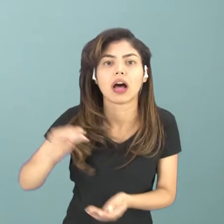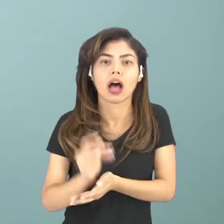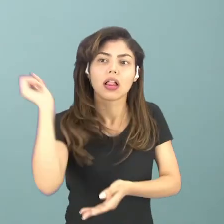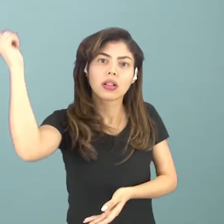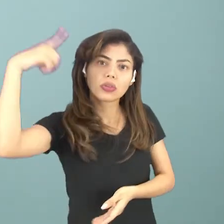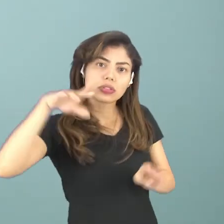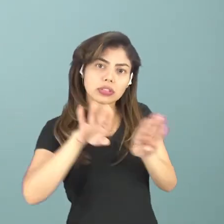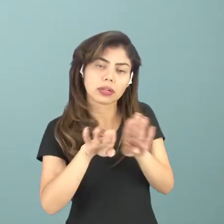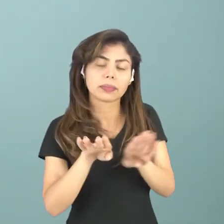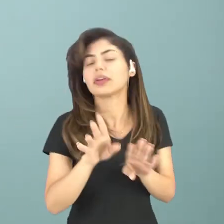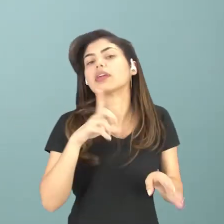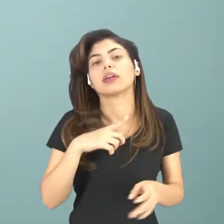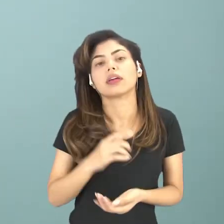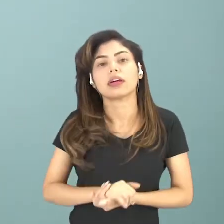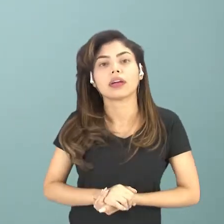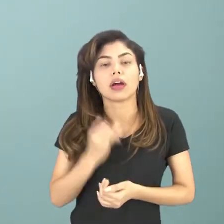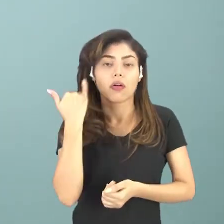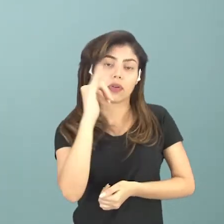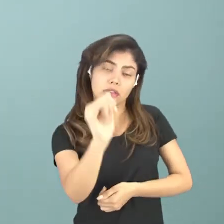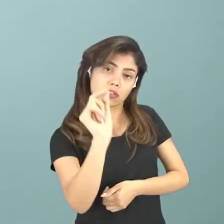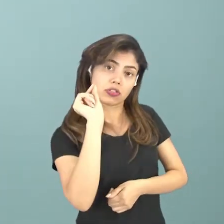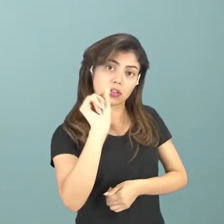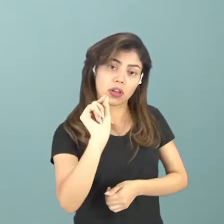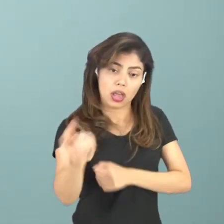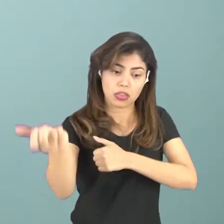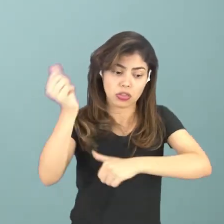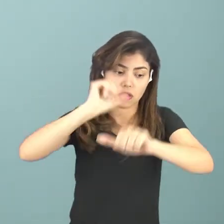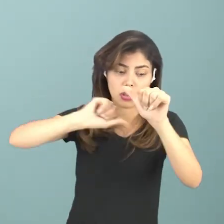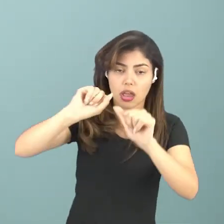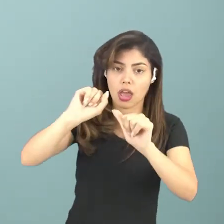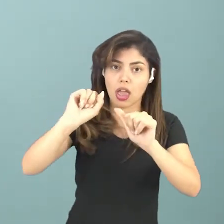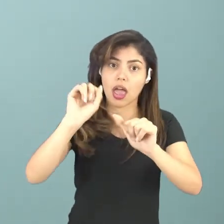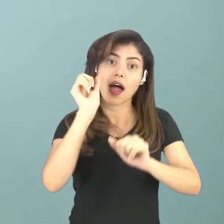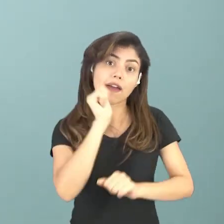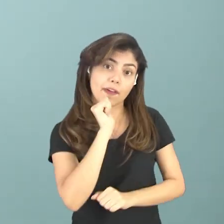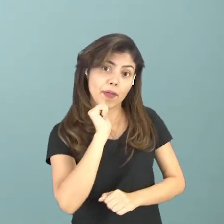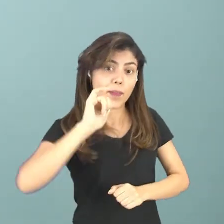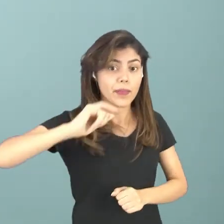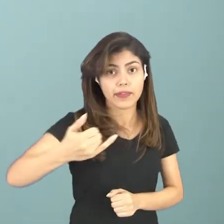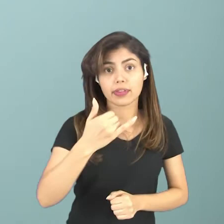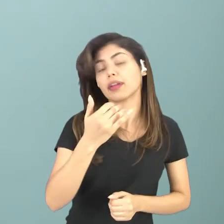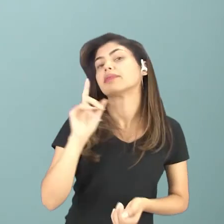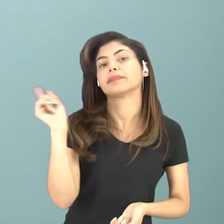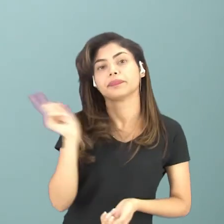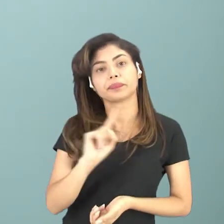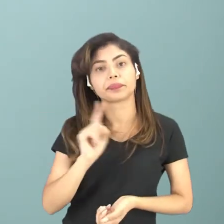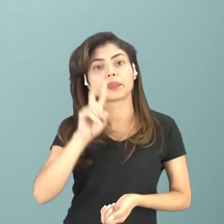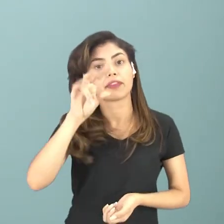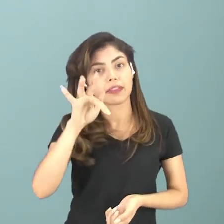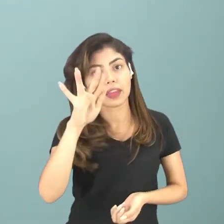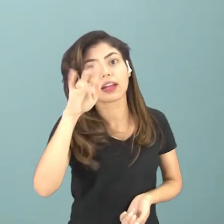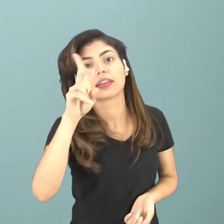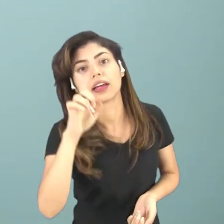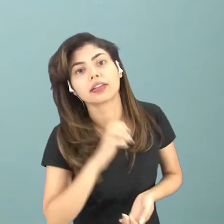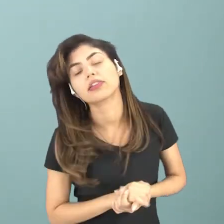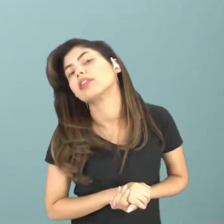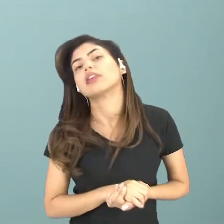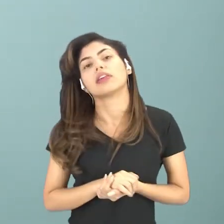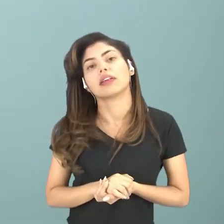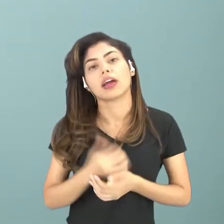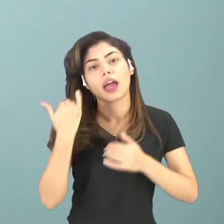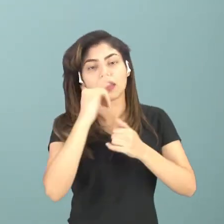sua finalidade. Então a gente chama de energia dissipada, alguns chamam de energia perdida, mas como a gente tem